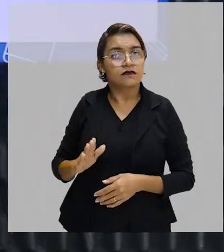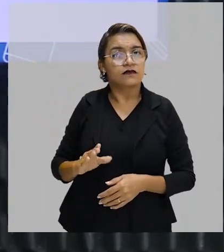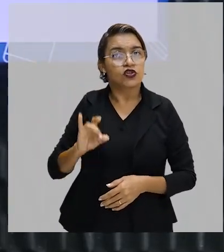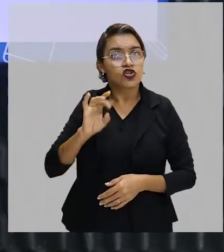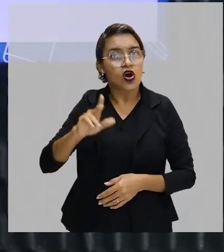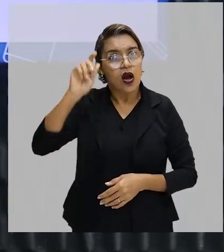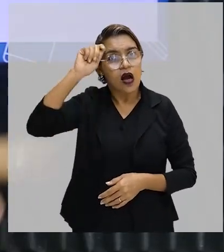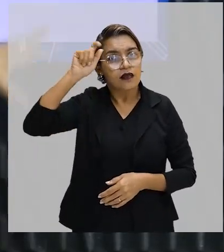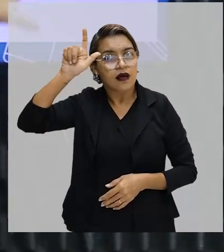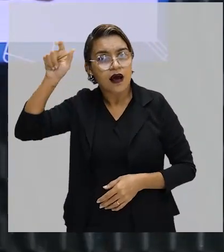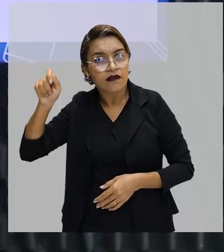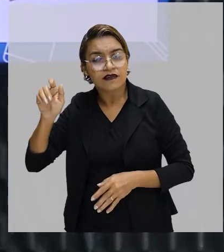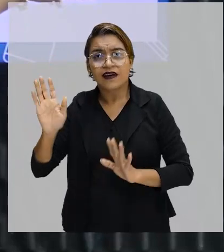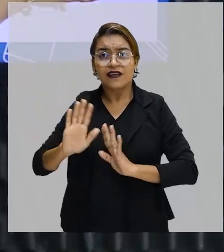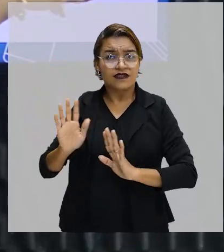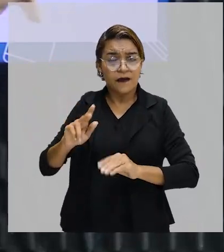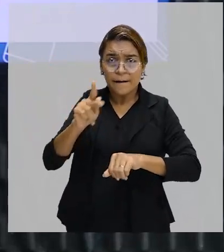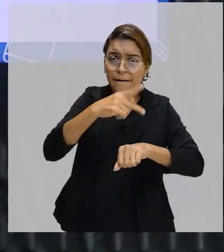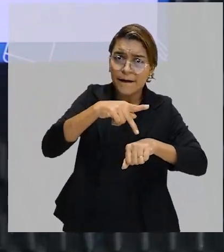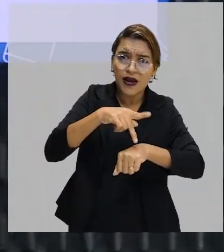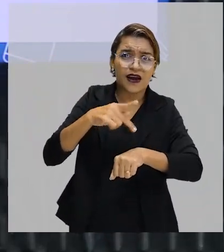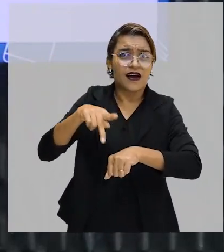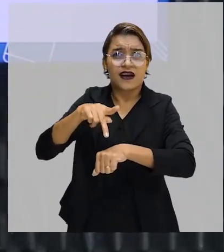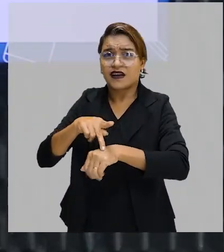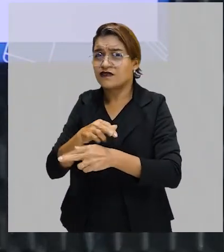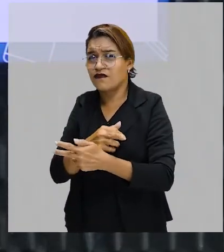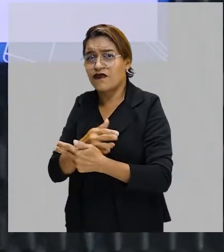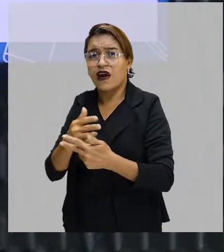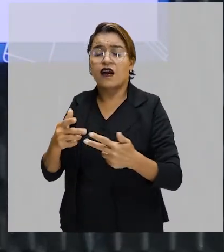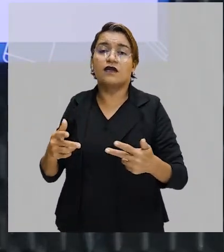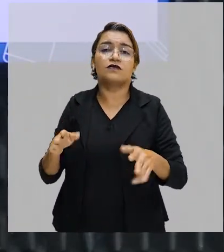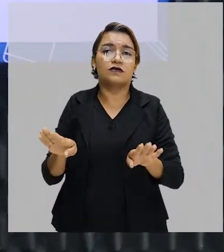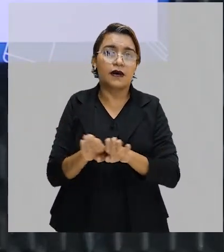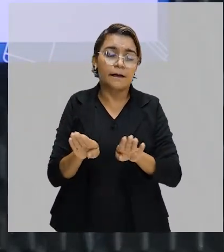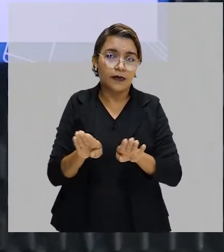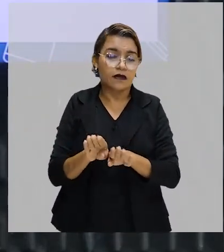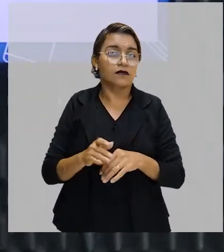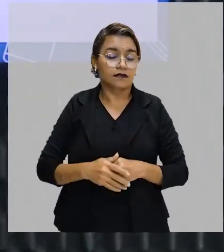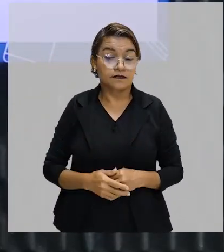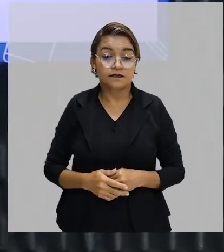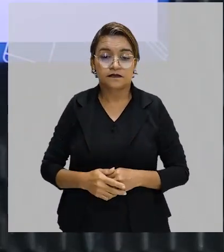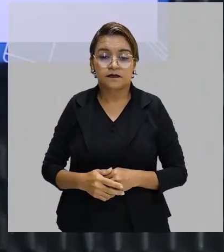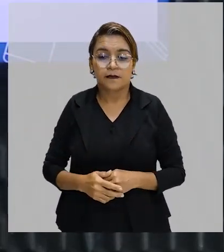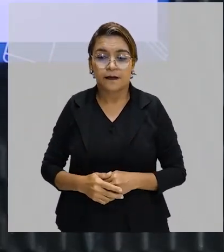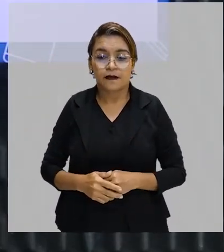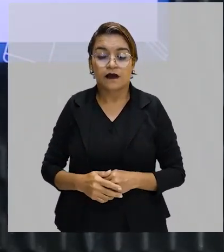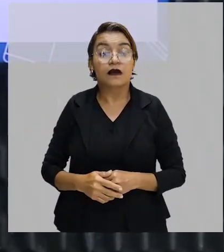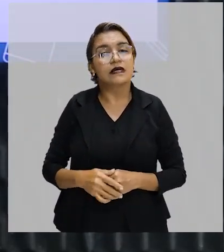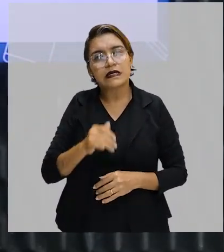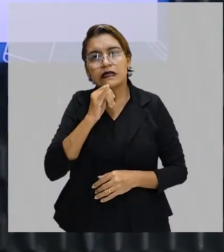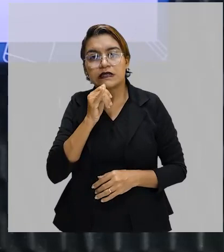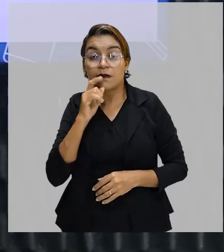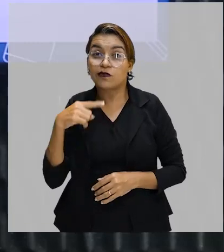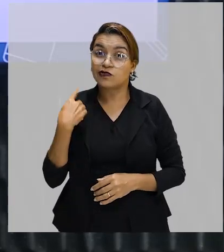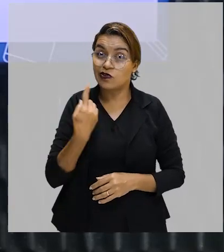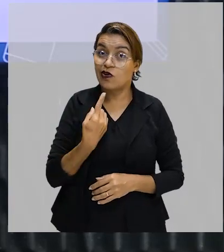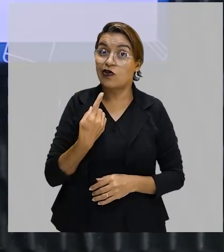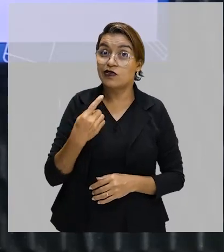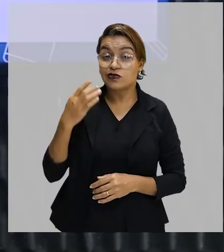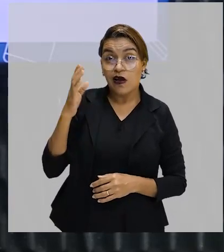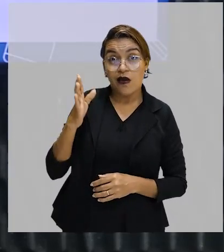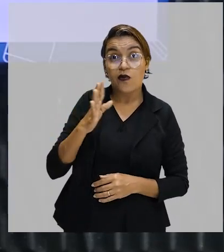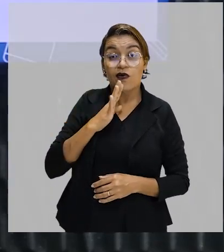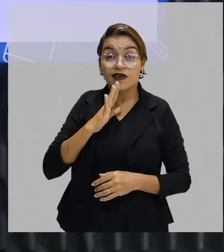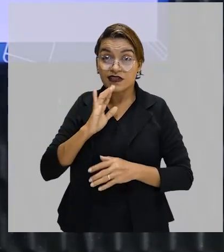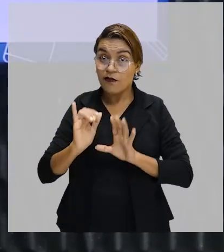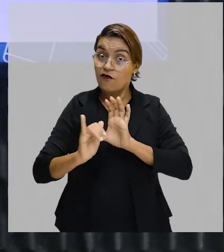é só na África não todos os lugares tá todas as localidades como um meio de entretenimento por isso que a gente conhece as fábulas